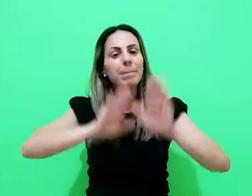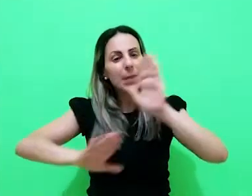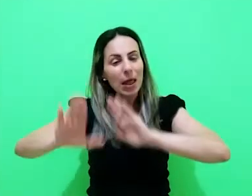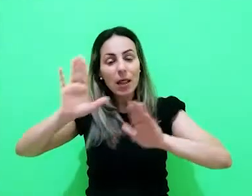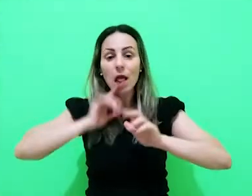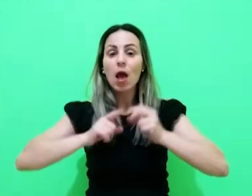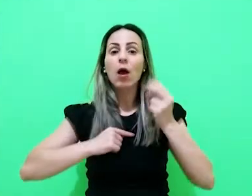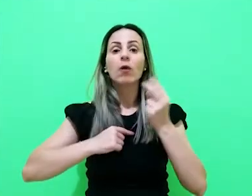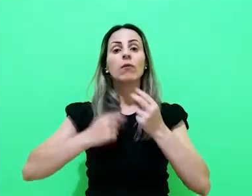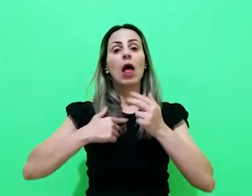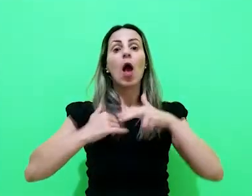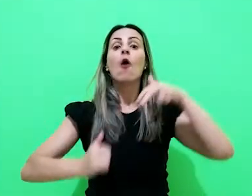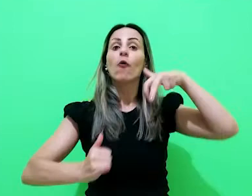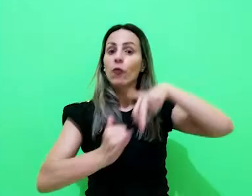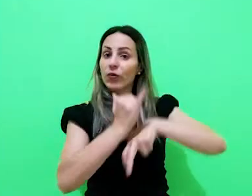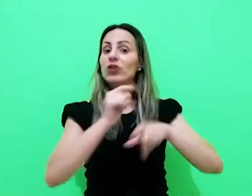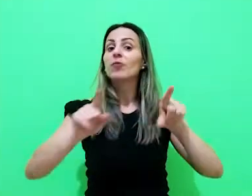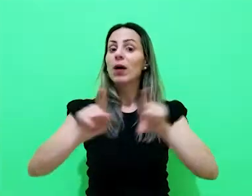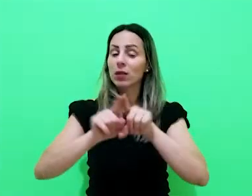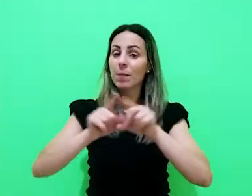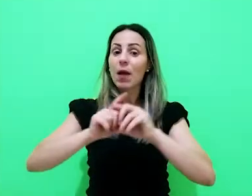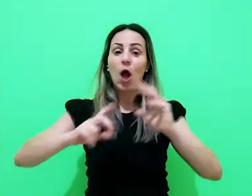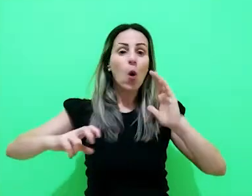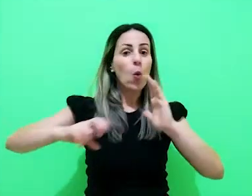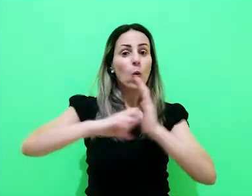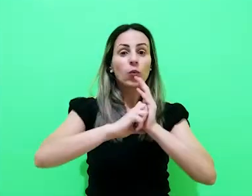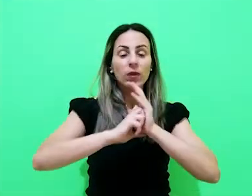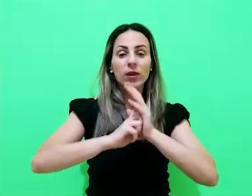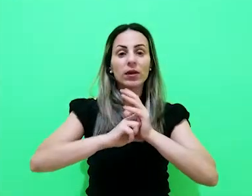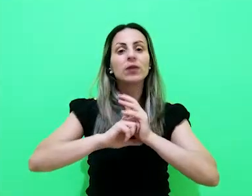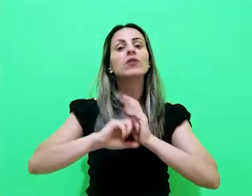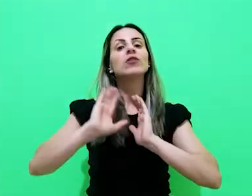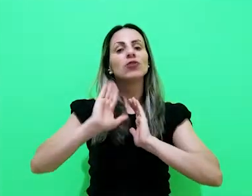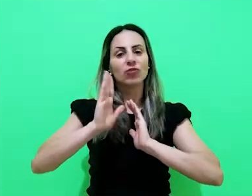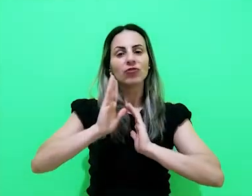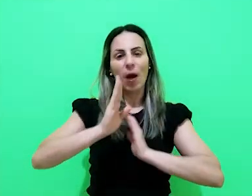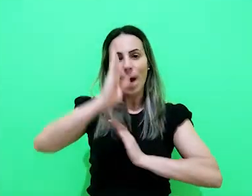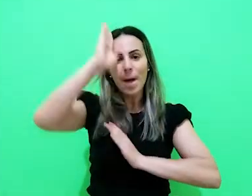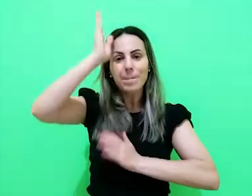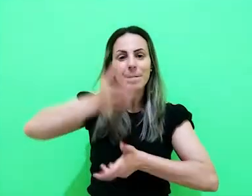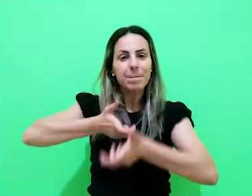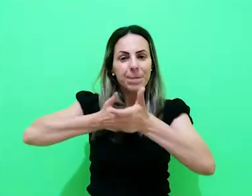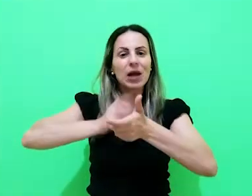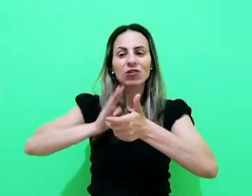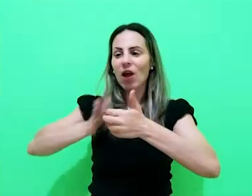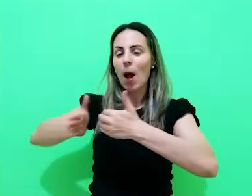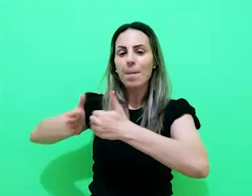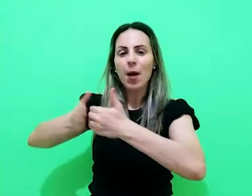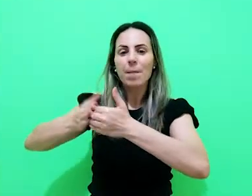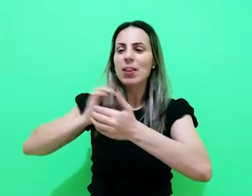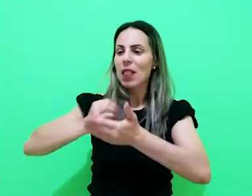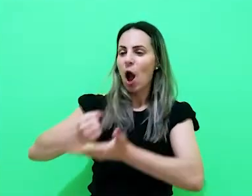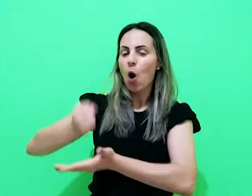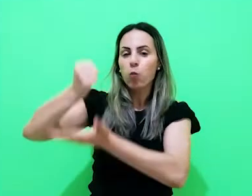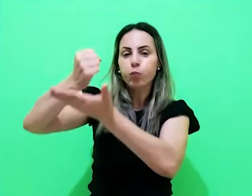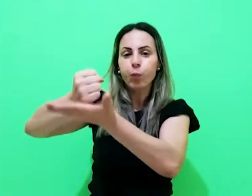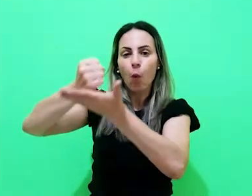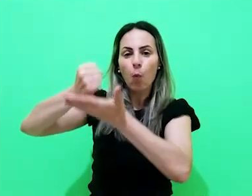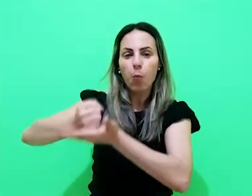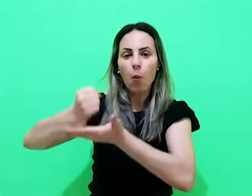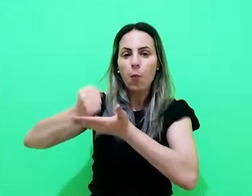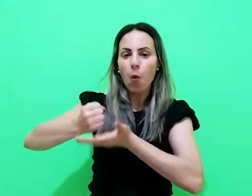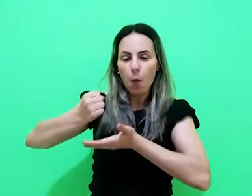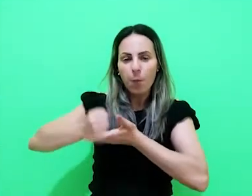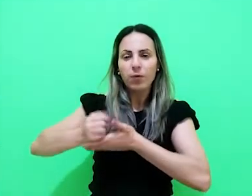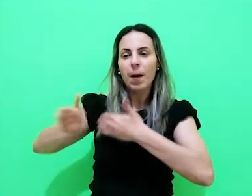uma segunda vítima. No nosso acidente, o Corpo de Bombeiros já tinha isolado o local, já colocou os cones de sinalização e